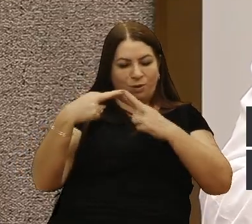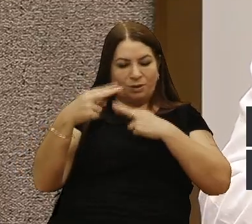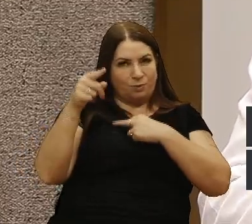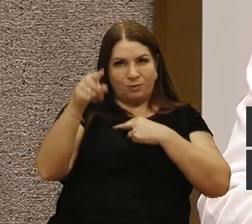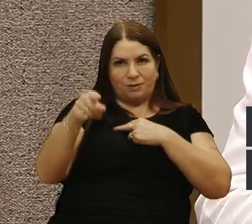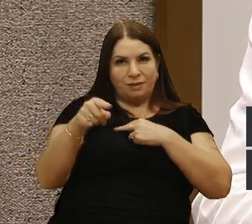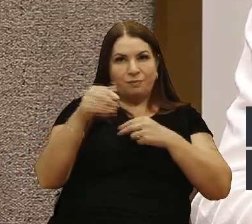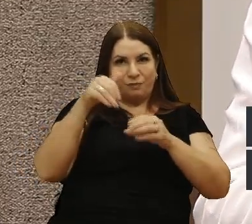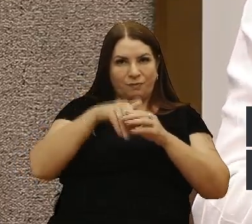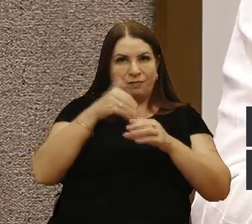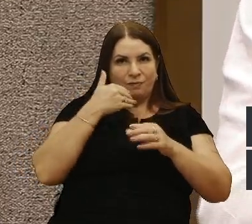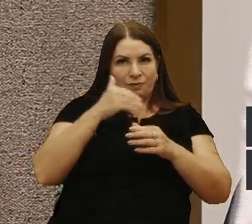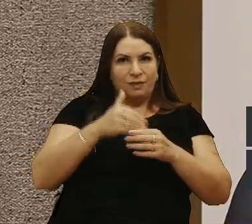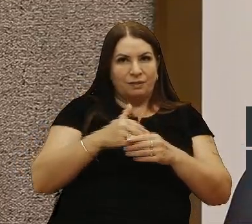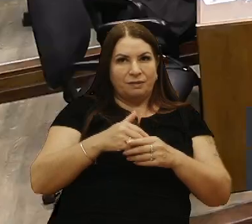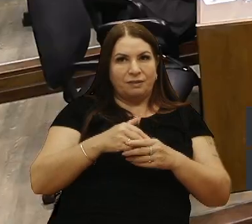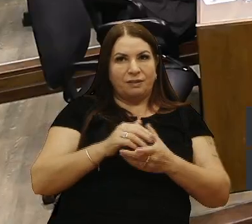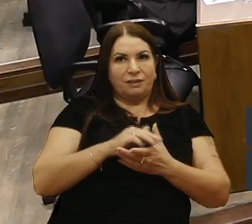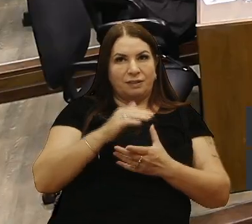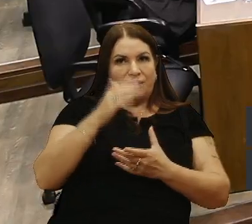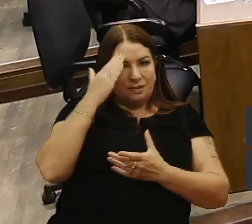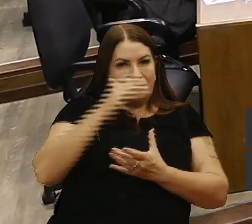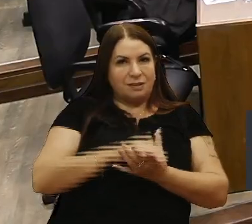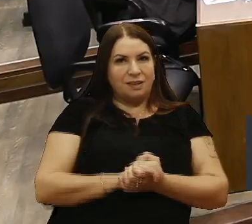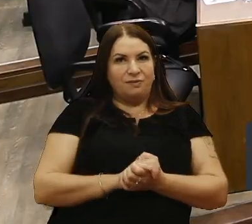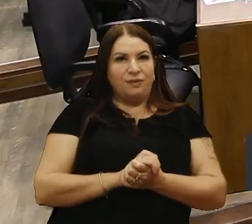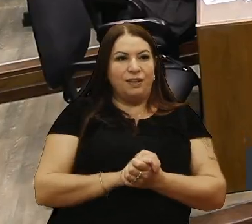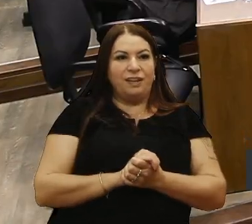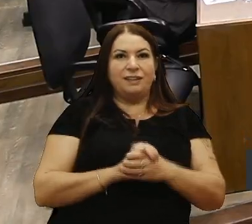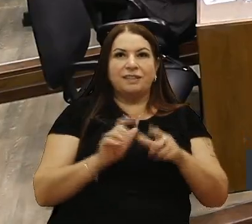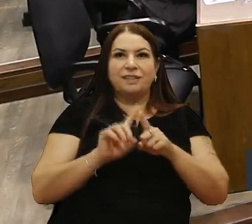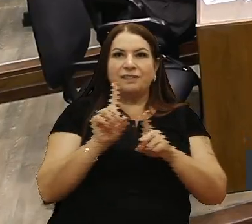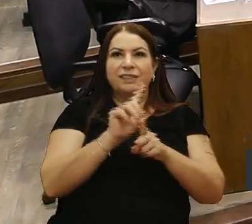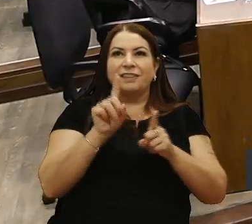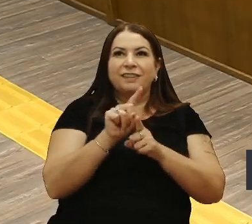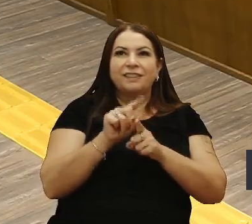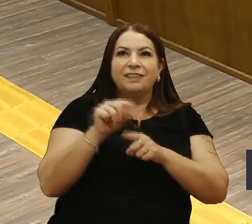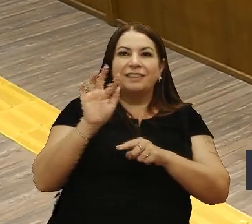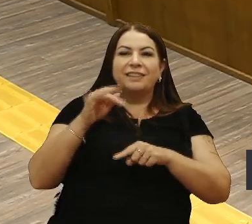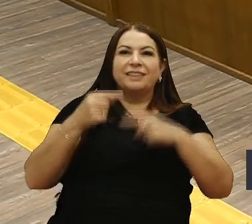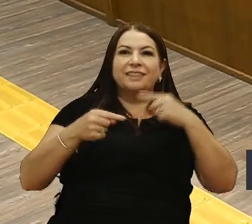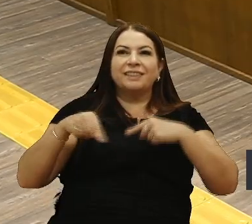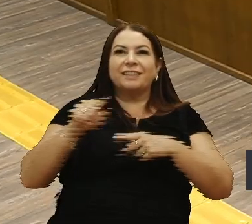senhor e vamos votar de forma favorável. Muito obrigado. Encerrada a discussão. Em votação.